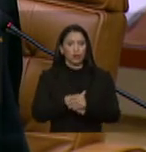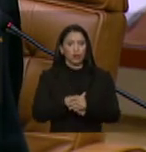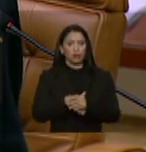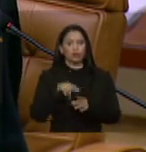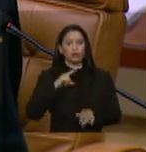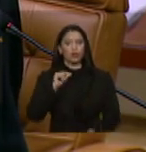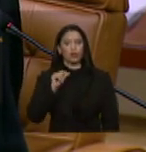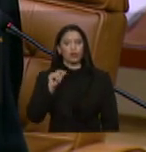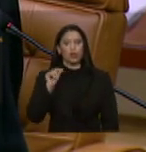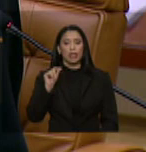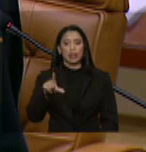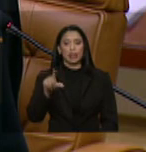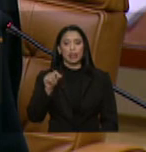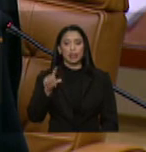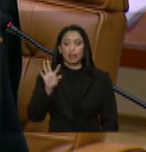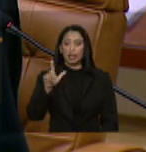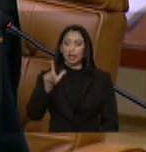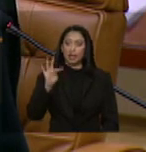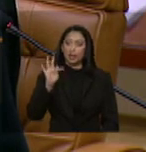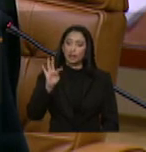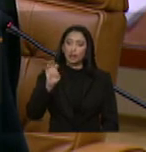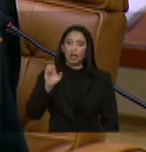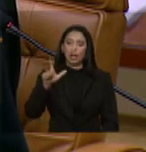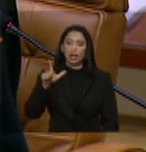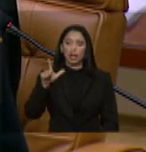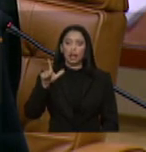telegram é o caso